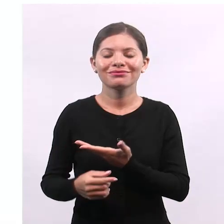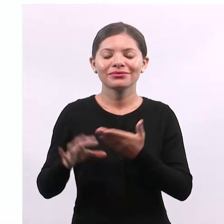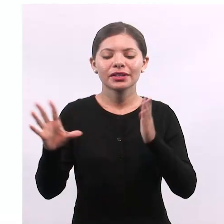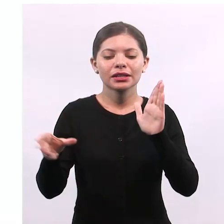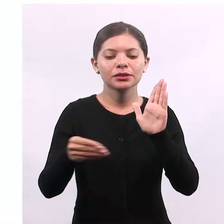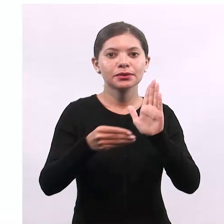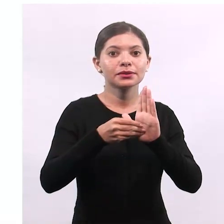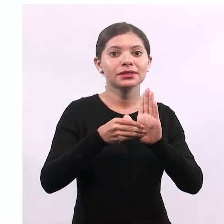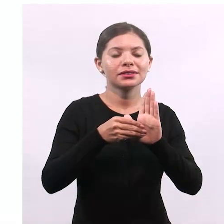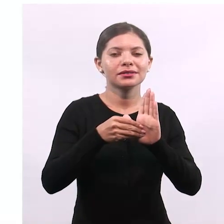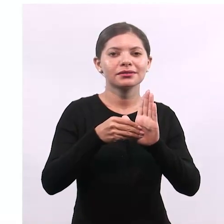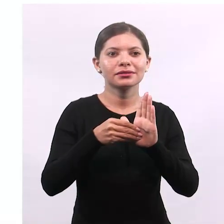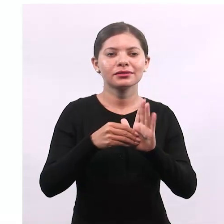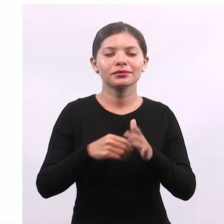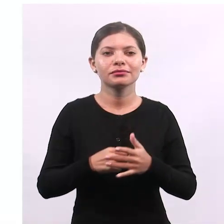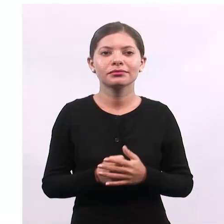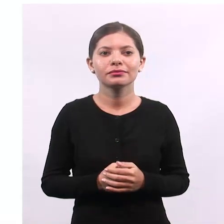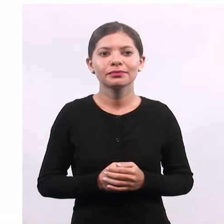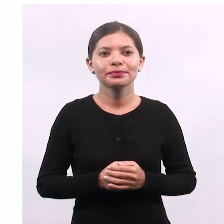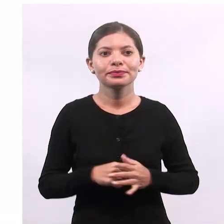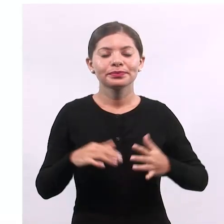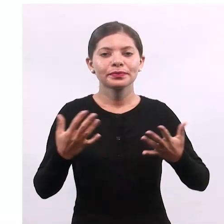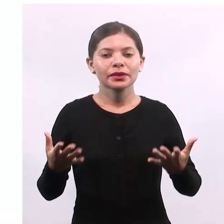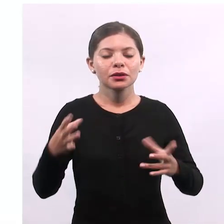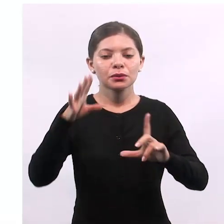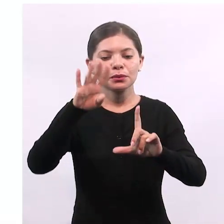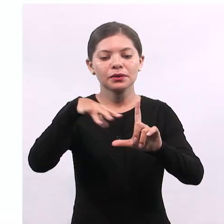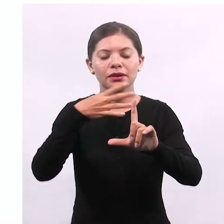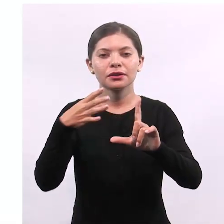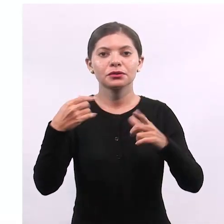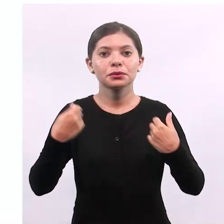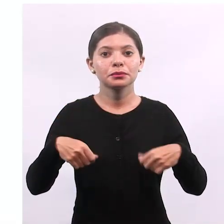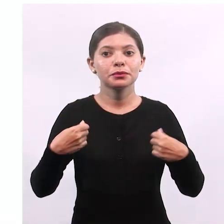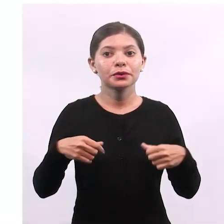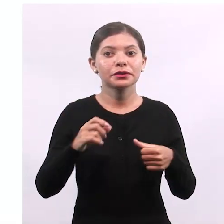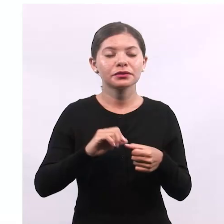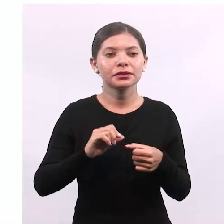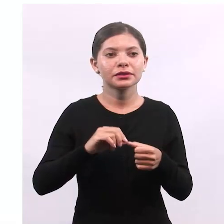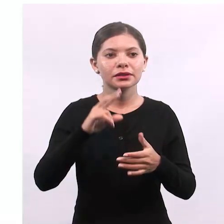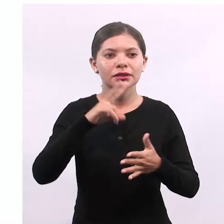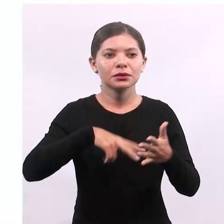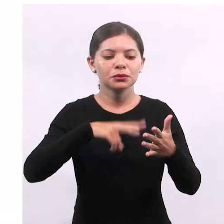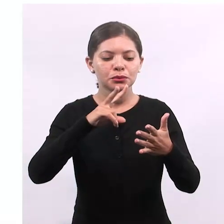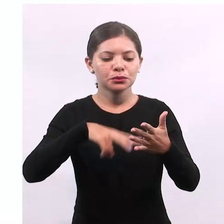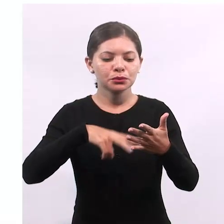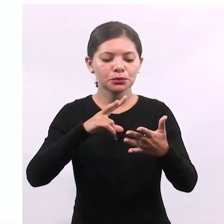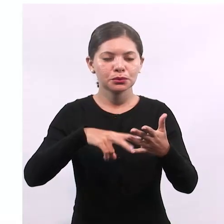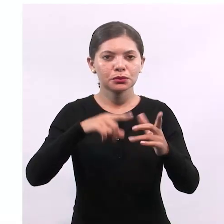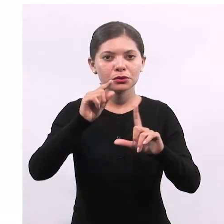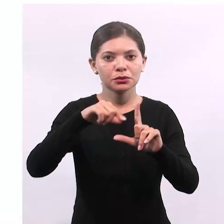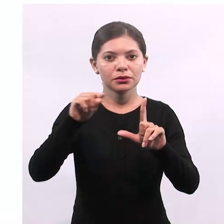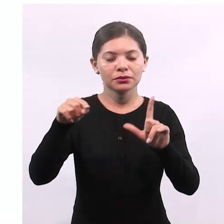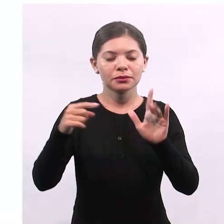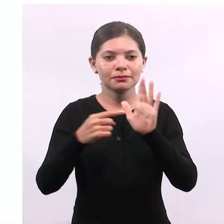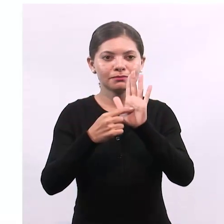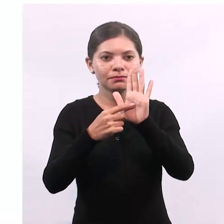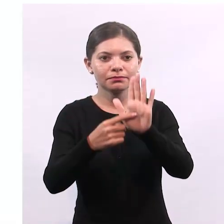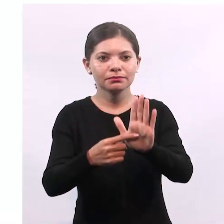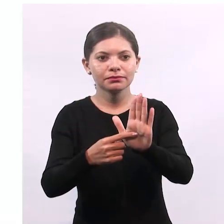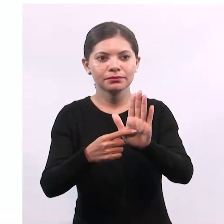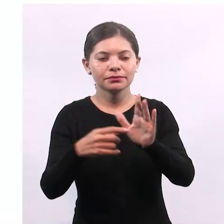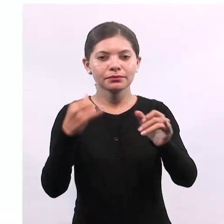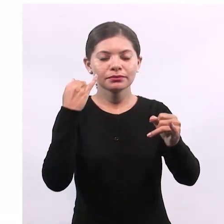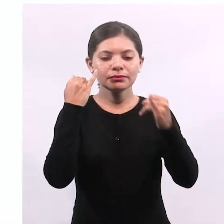então o gráfico a gente pode fazer a leitura desse desse gráfico apresentar as informações quando a gente está registrando um texto